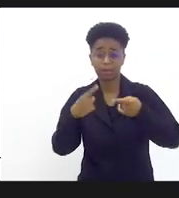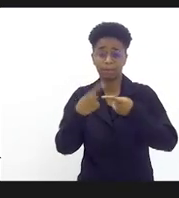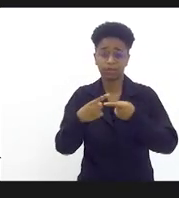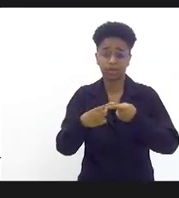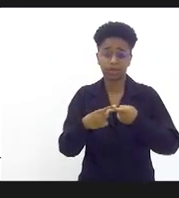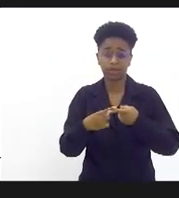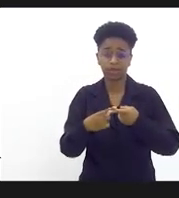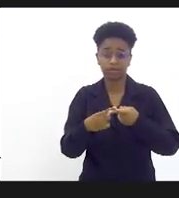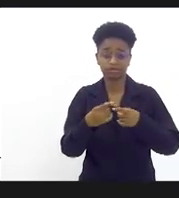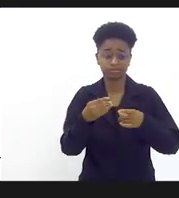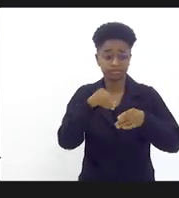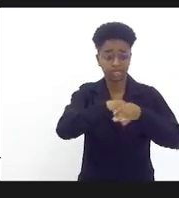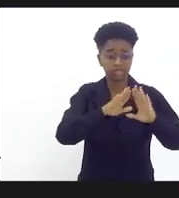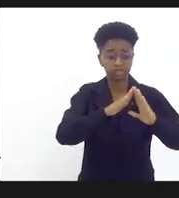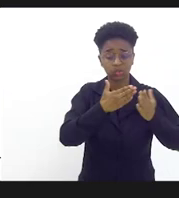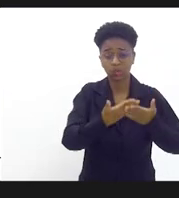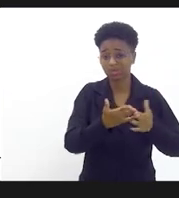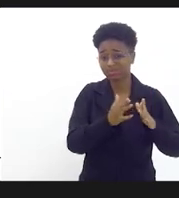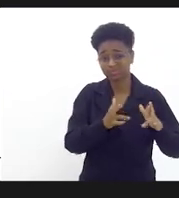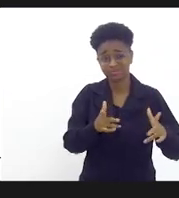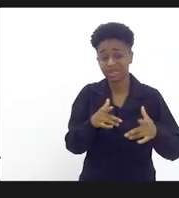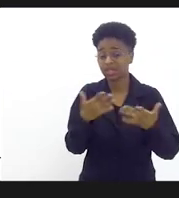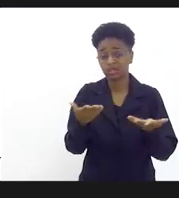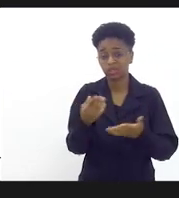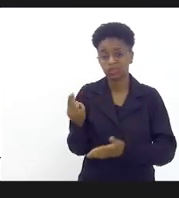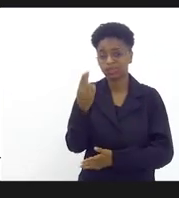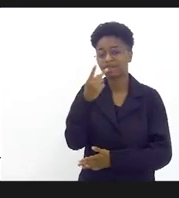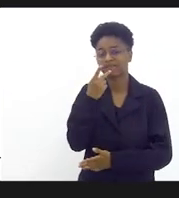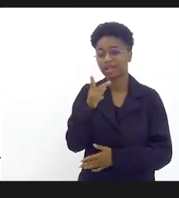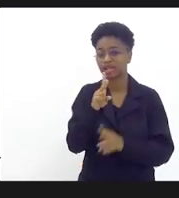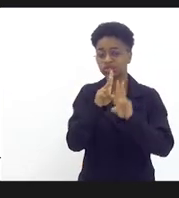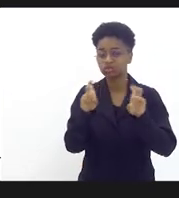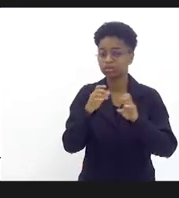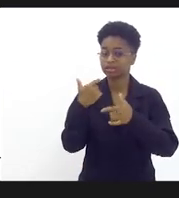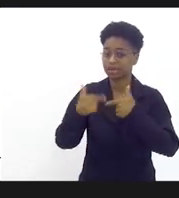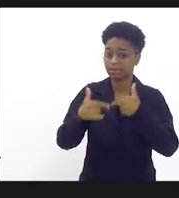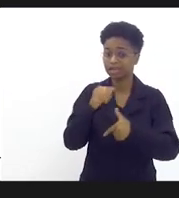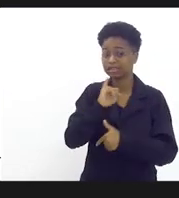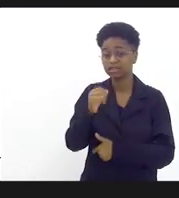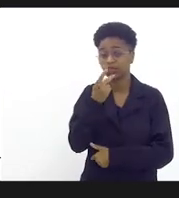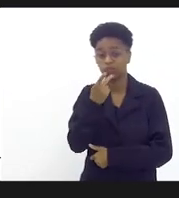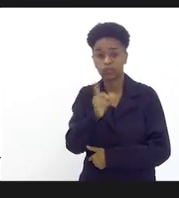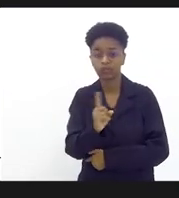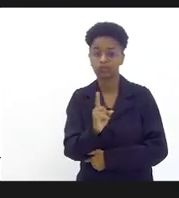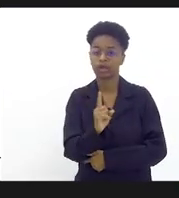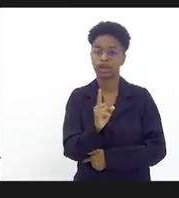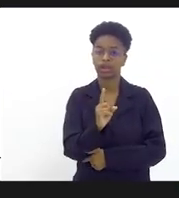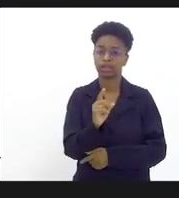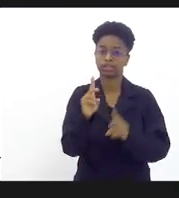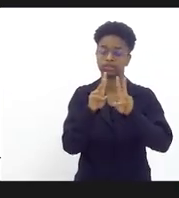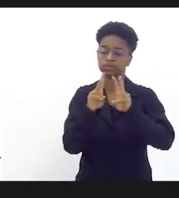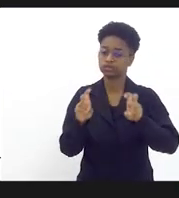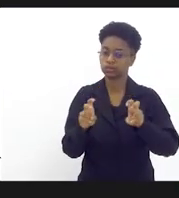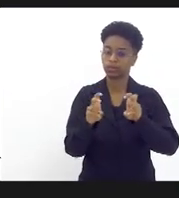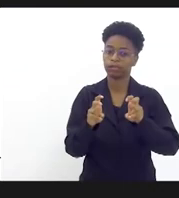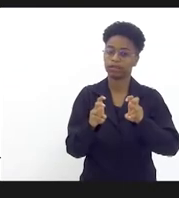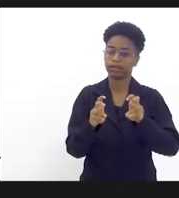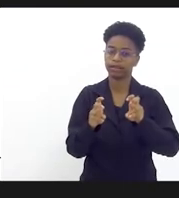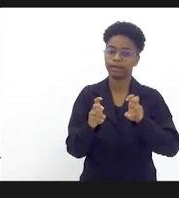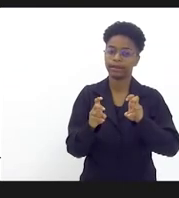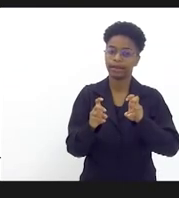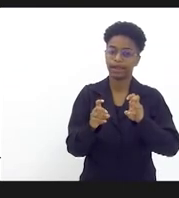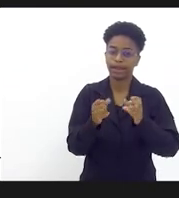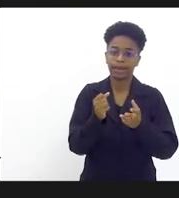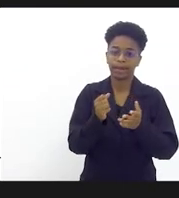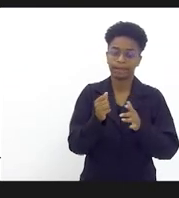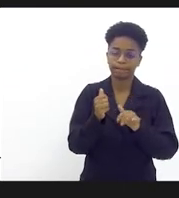fundamental. Então, a gente não tem como falar de empregabilidade sem a gente falar sobre a legalização das profissionais que trabalham